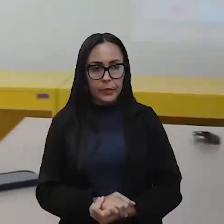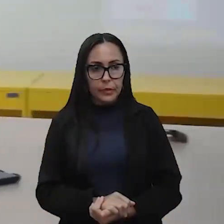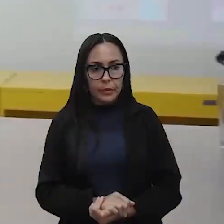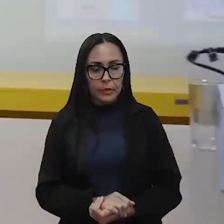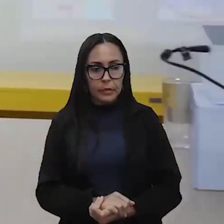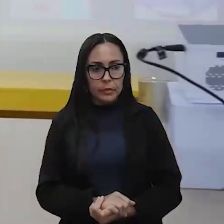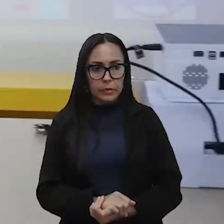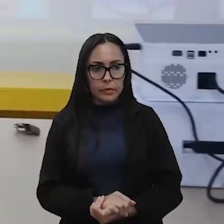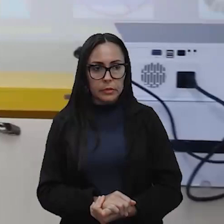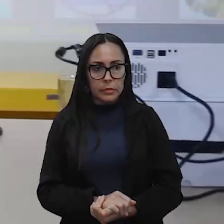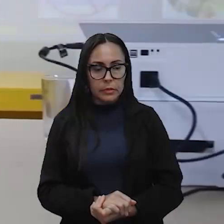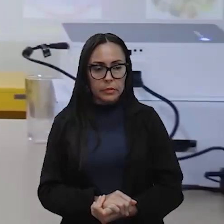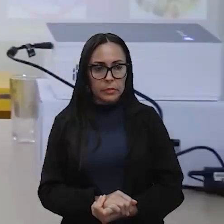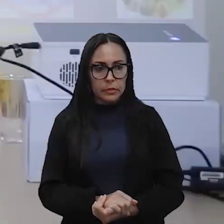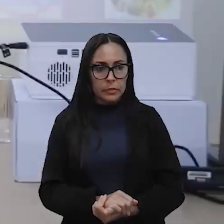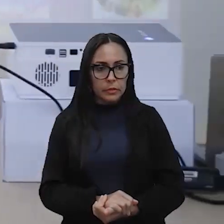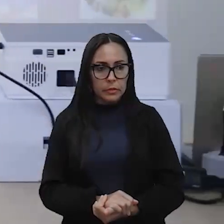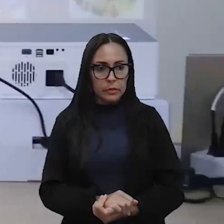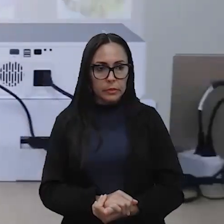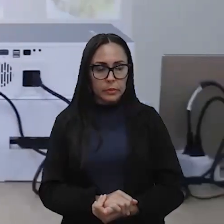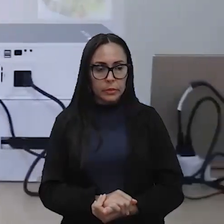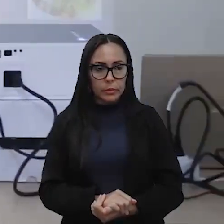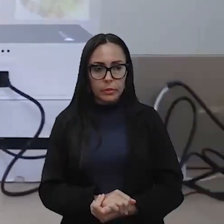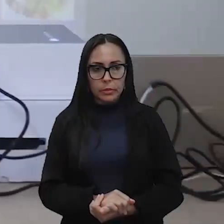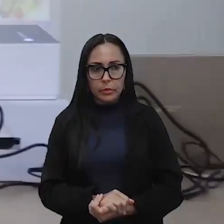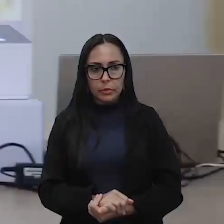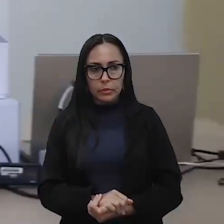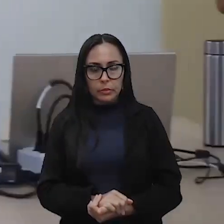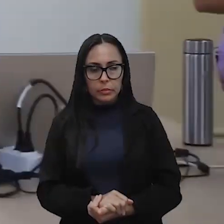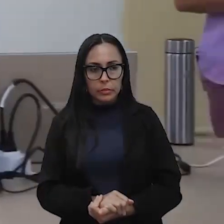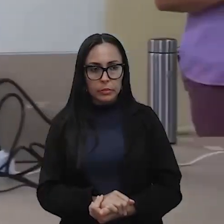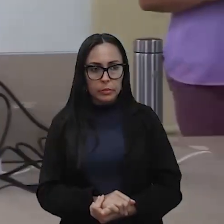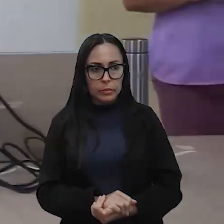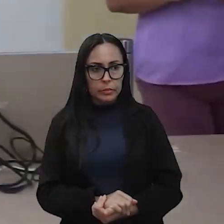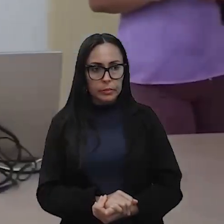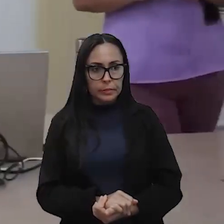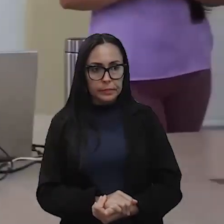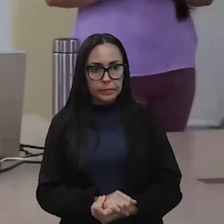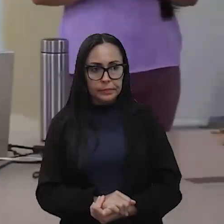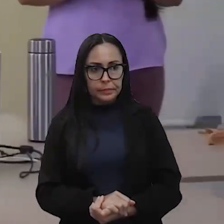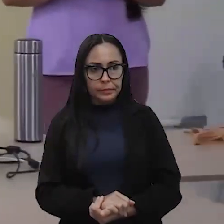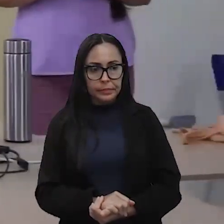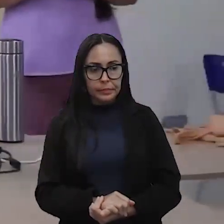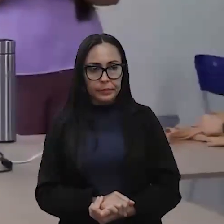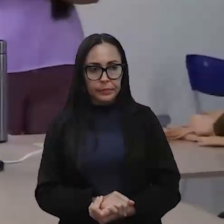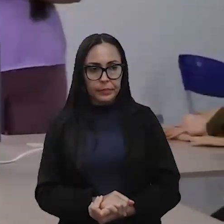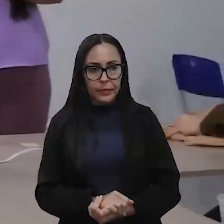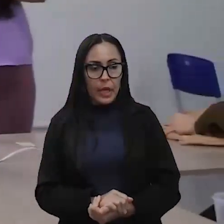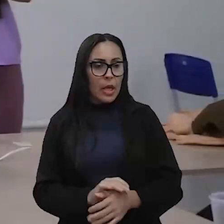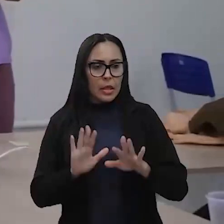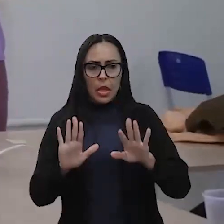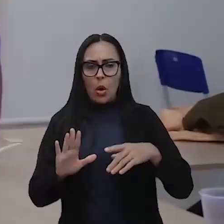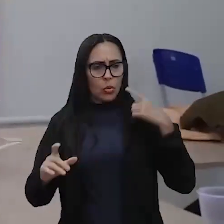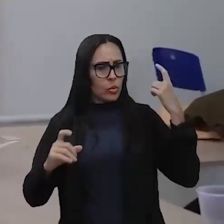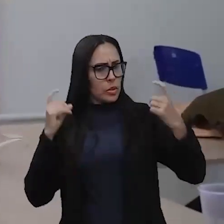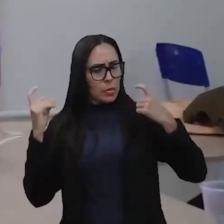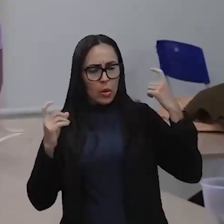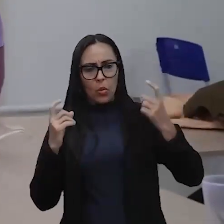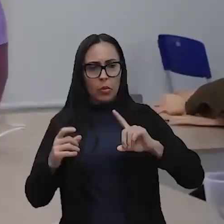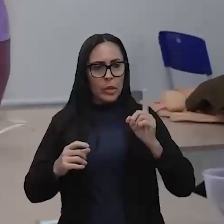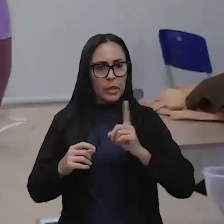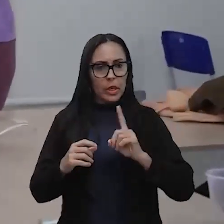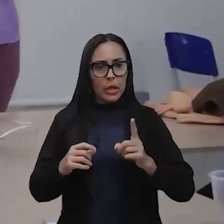achei que negócio estranho. Aí é pra se preocupar, né? Ou não? Não é de se preocupar. Erupções na